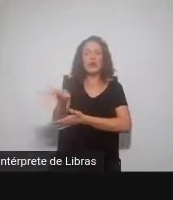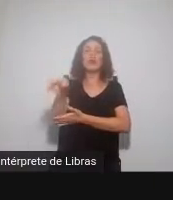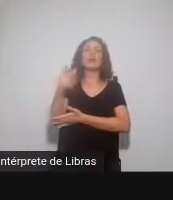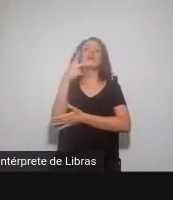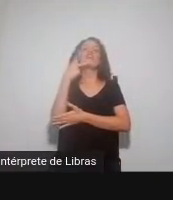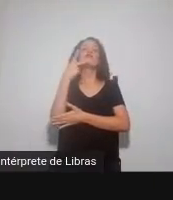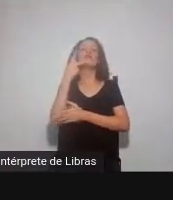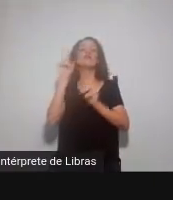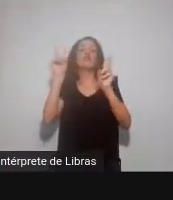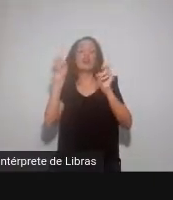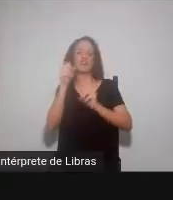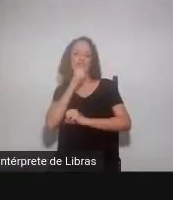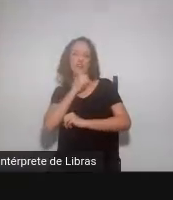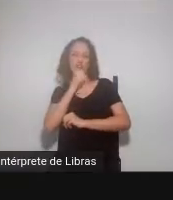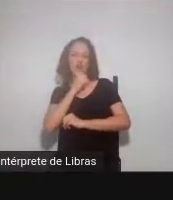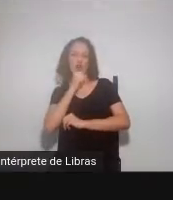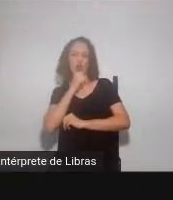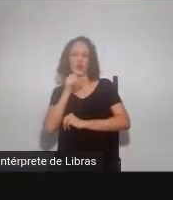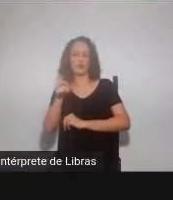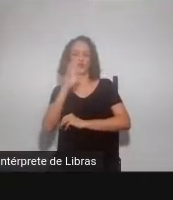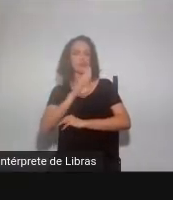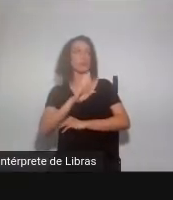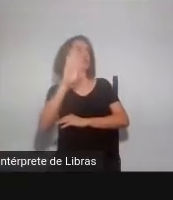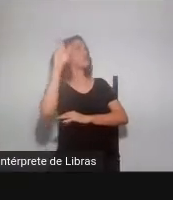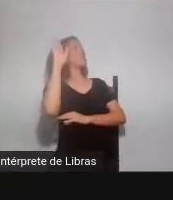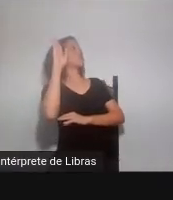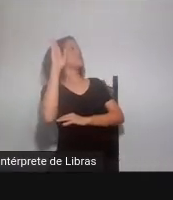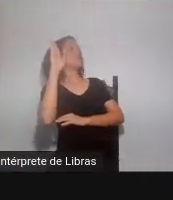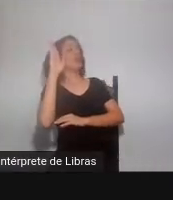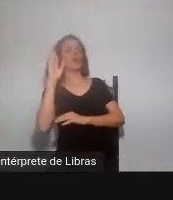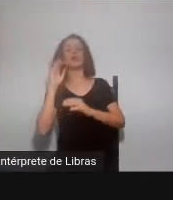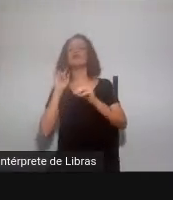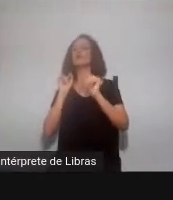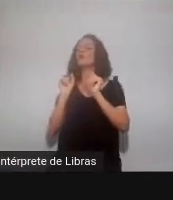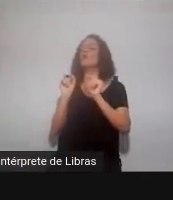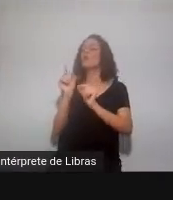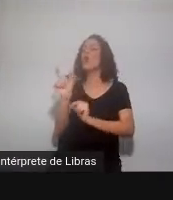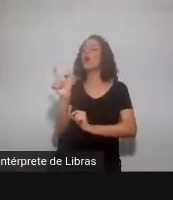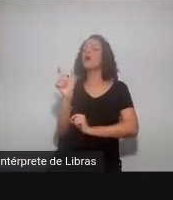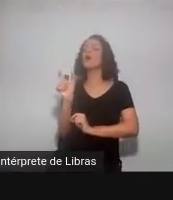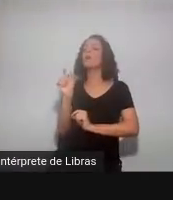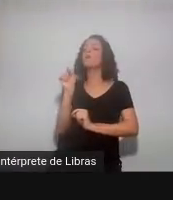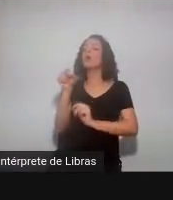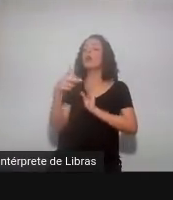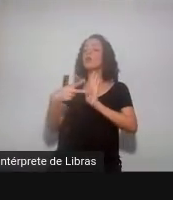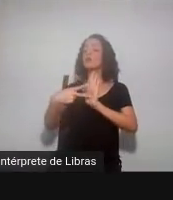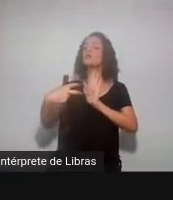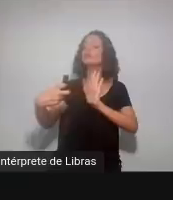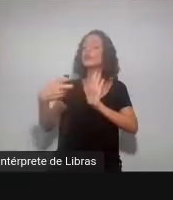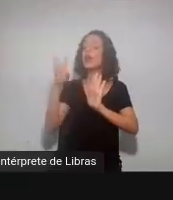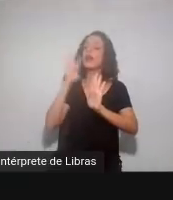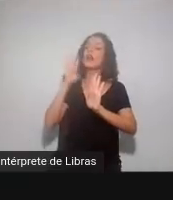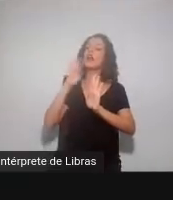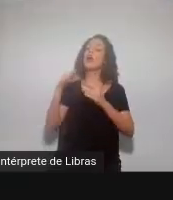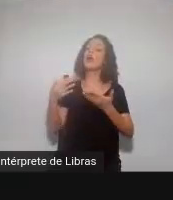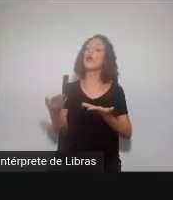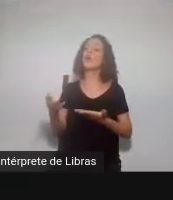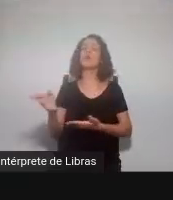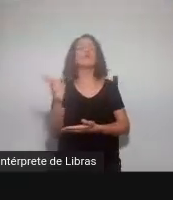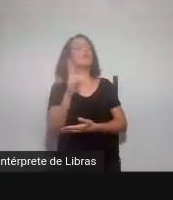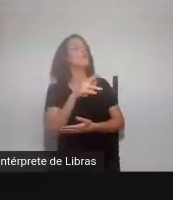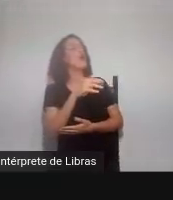vovó, levantou o dedo, assim: o que que foi? Qual palavra que você achou bacana? Aí ele falou: